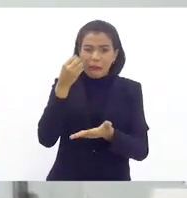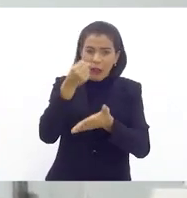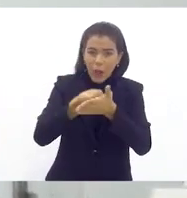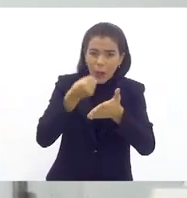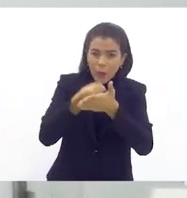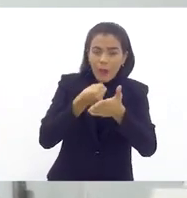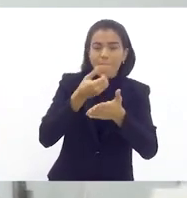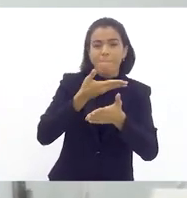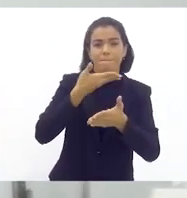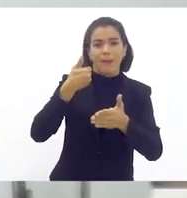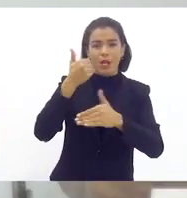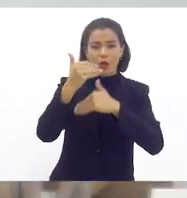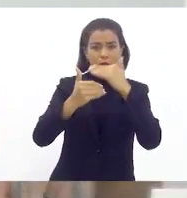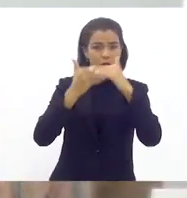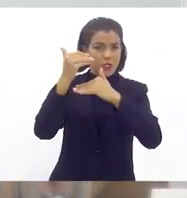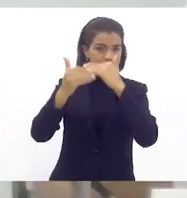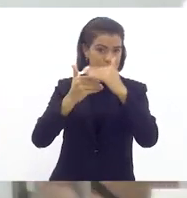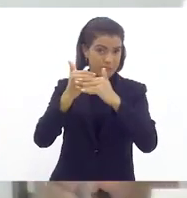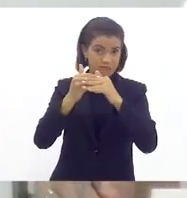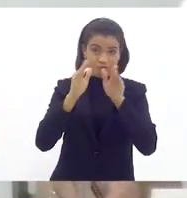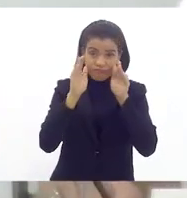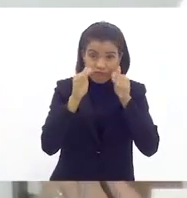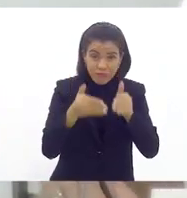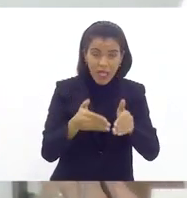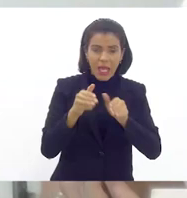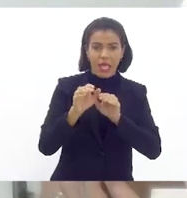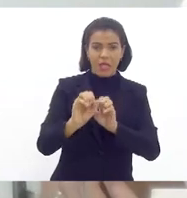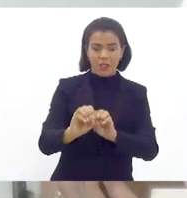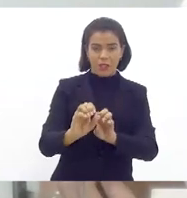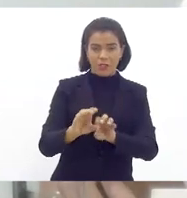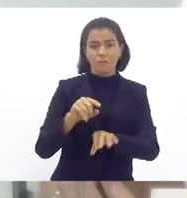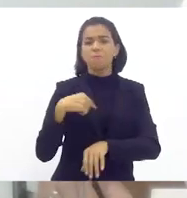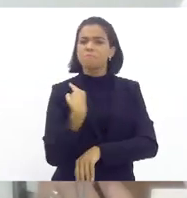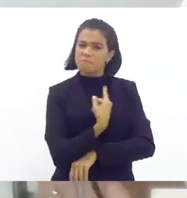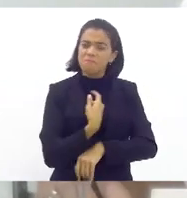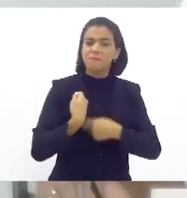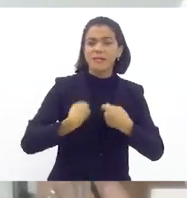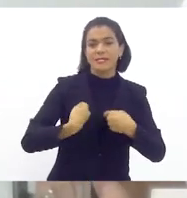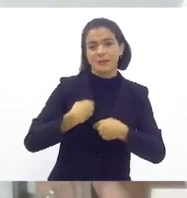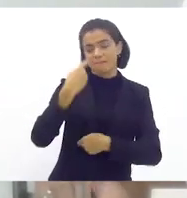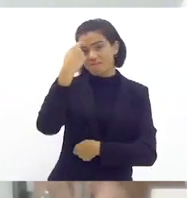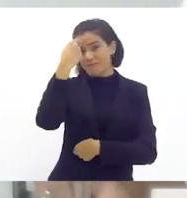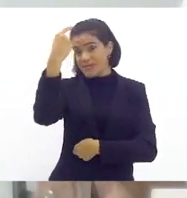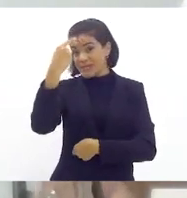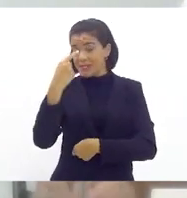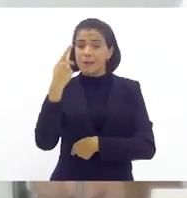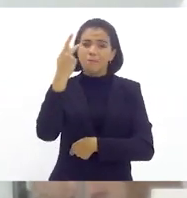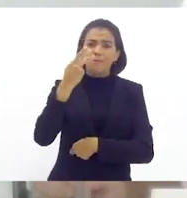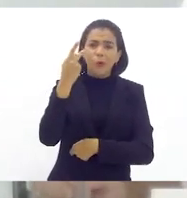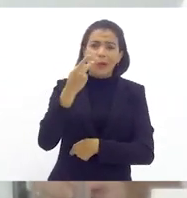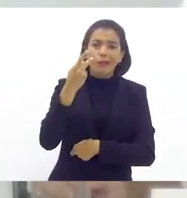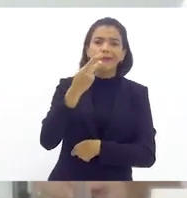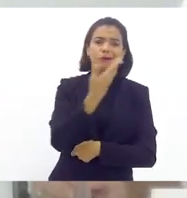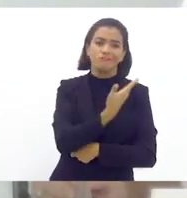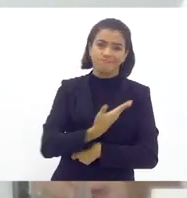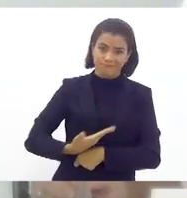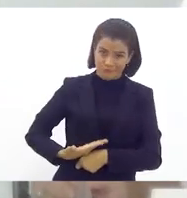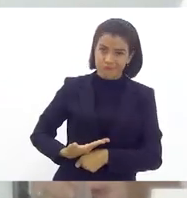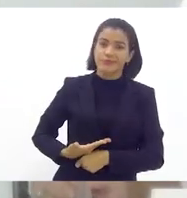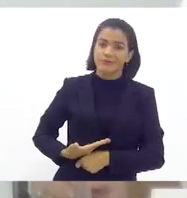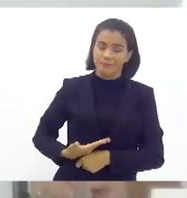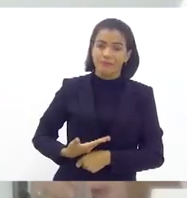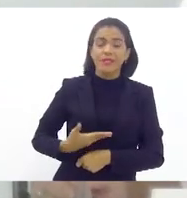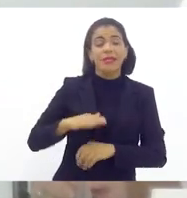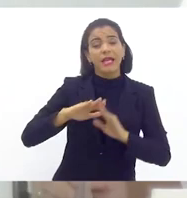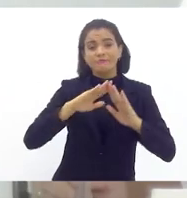a nível, principalmente, de educação, nós precisamos pensar nas pequenas políticas públicas que as